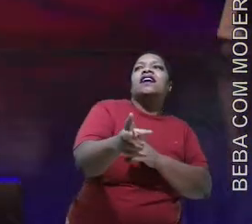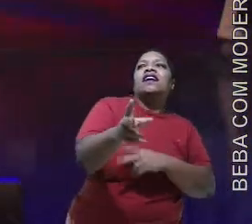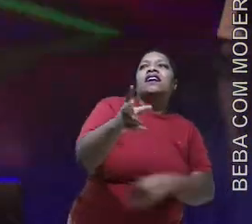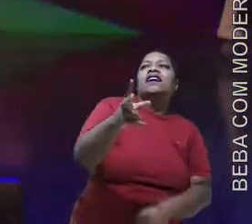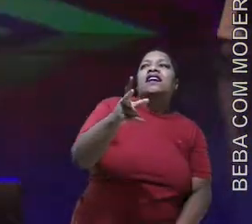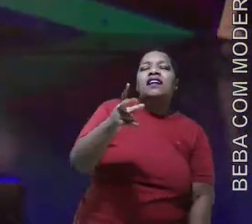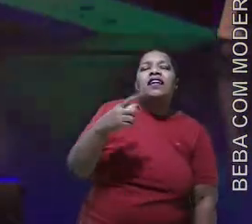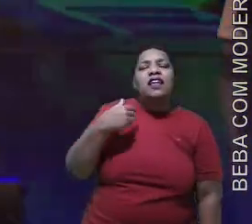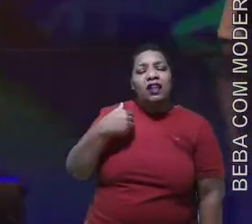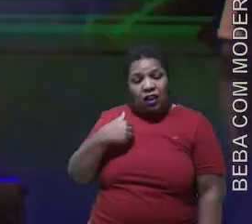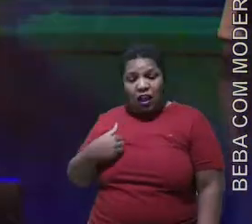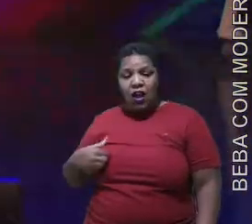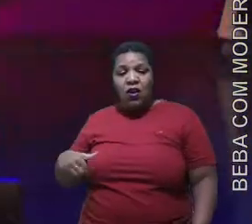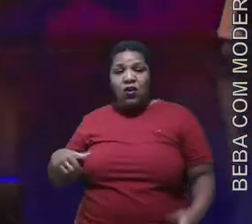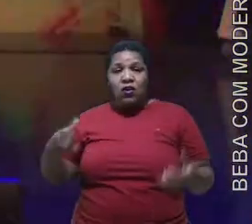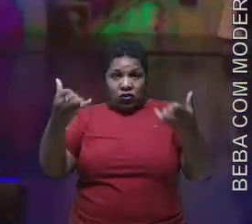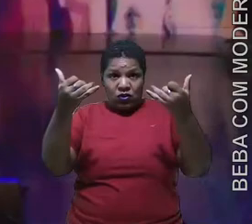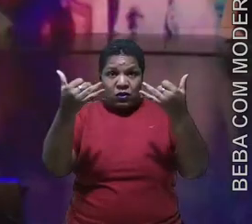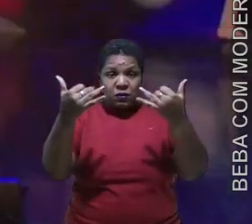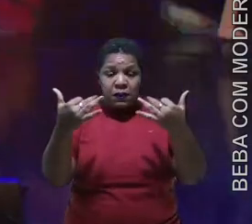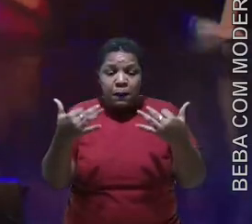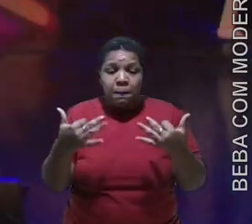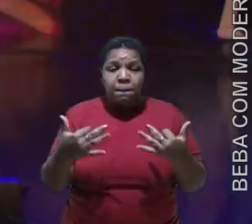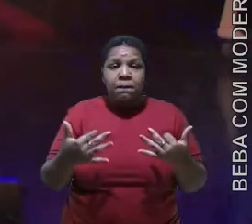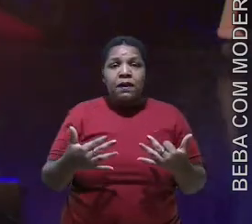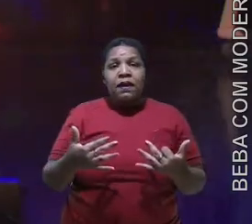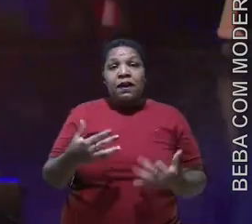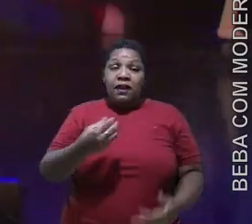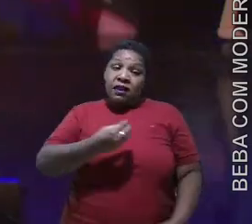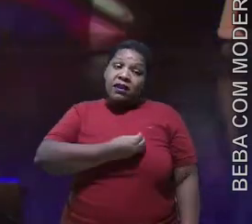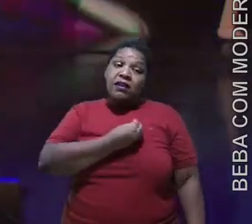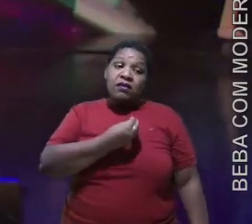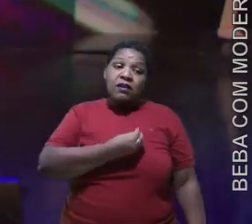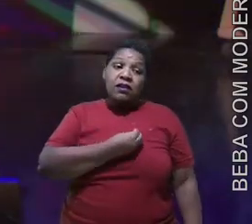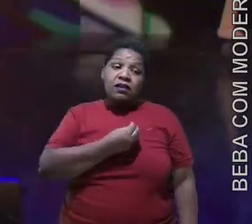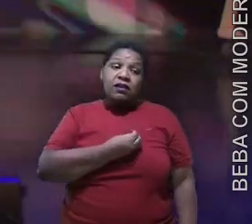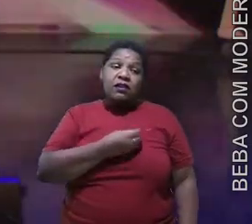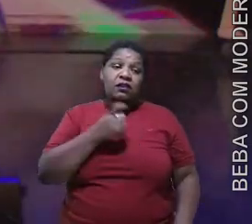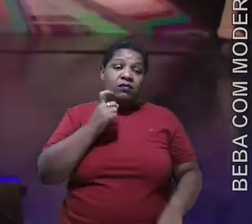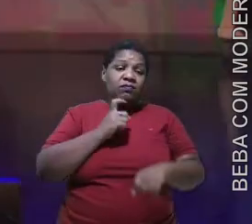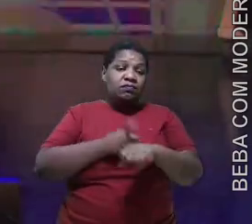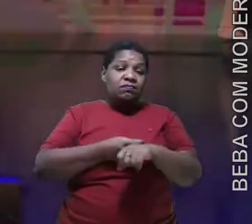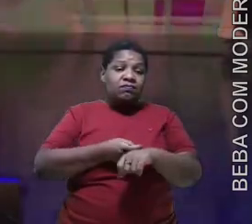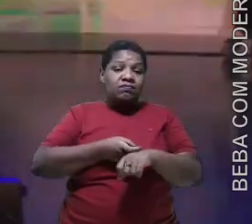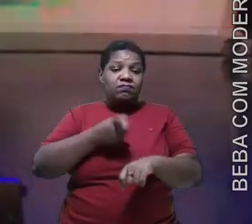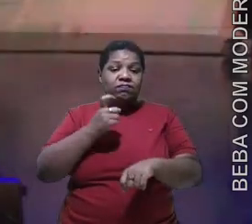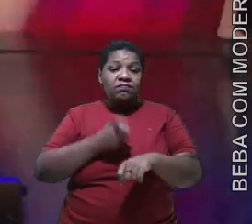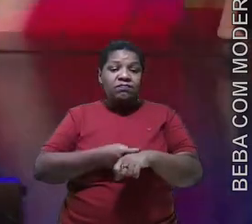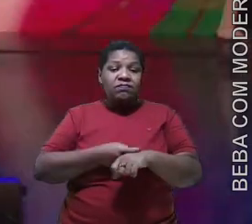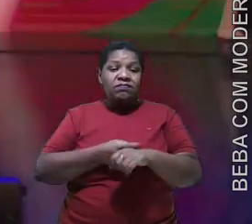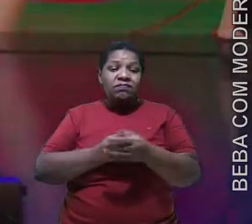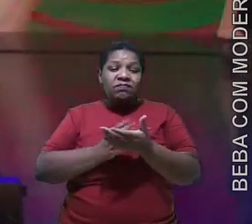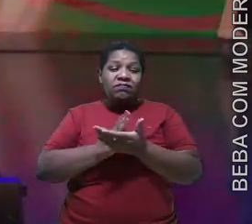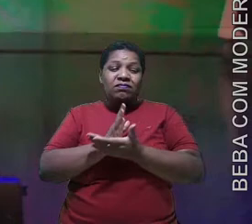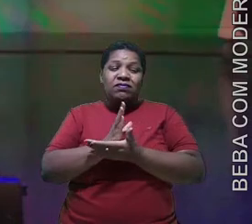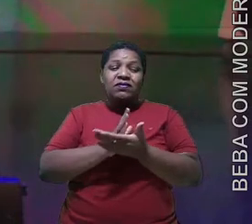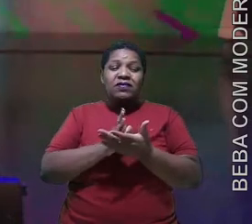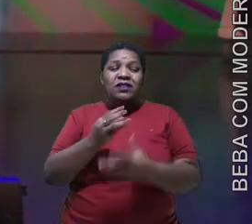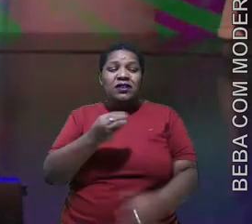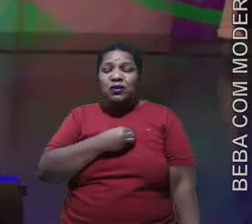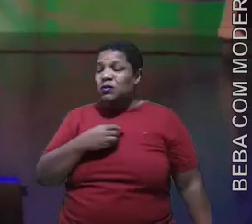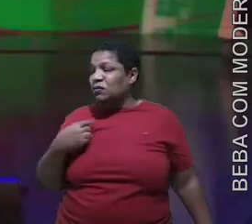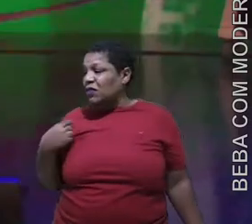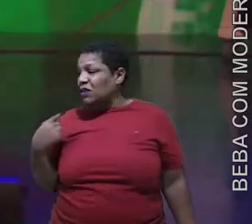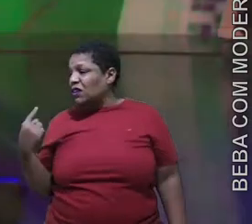gente chegar ver todas seria bom para